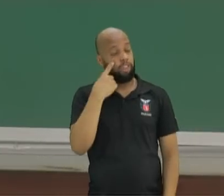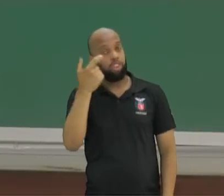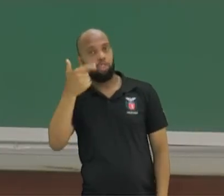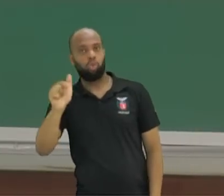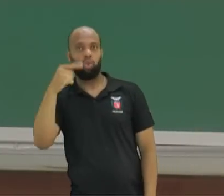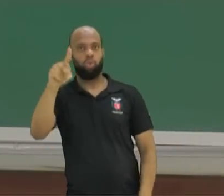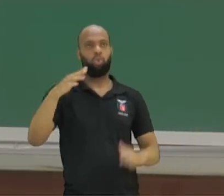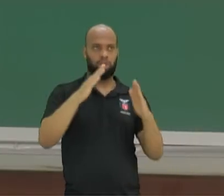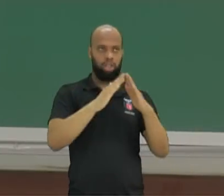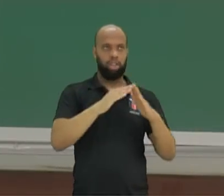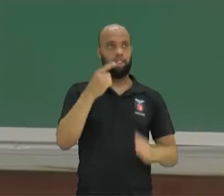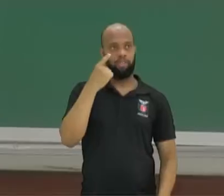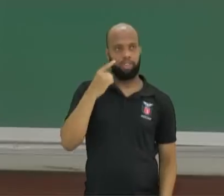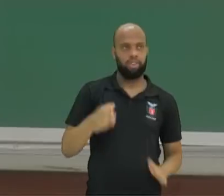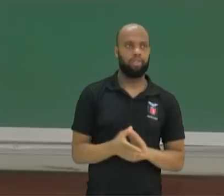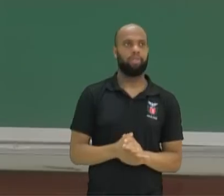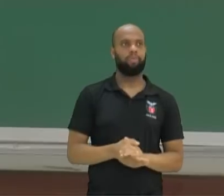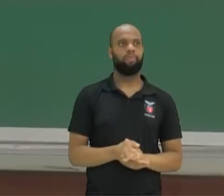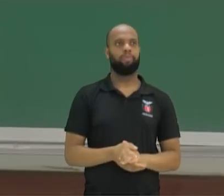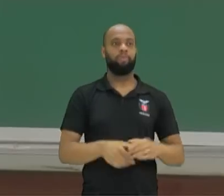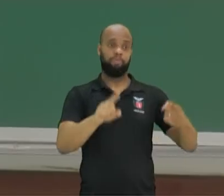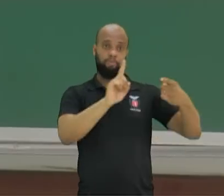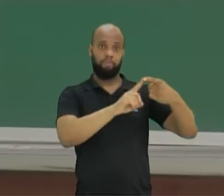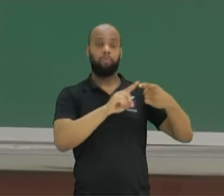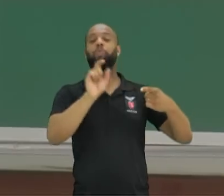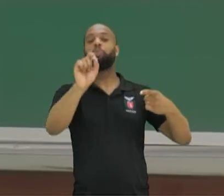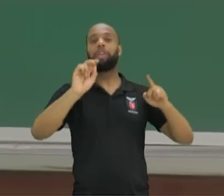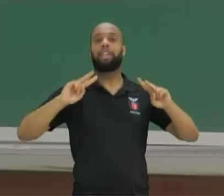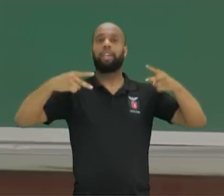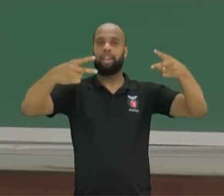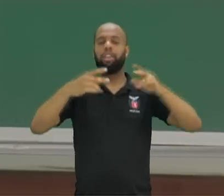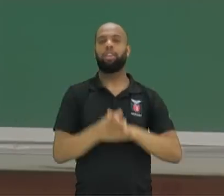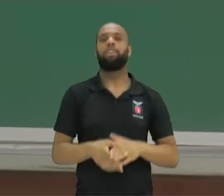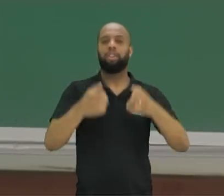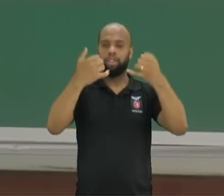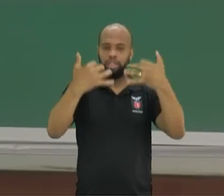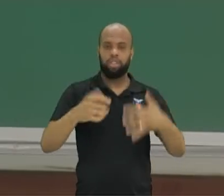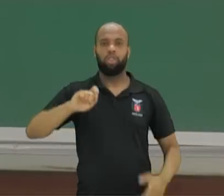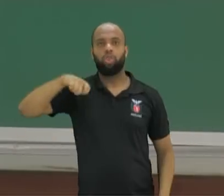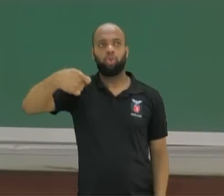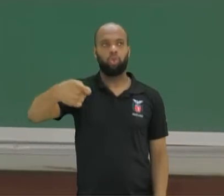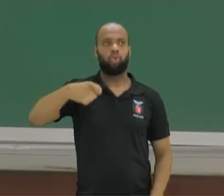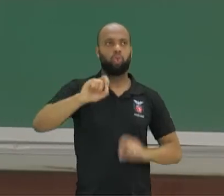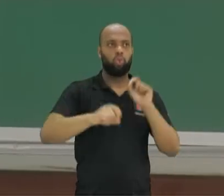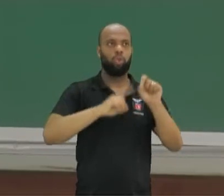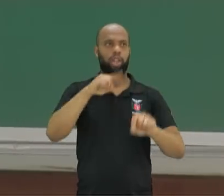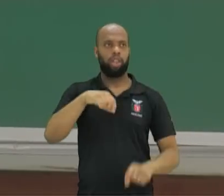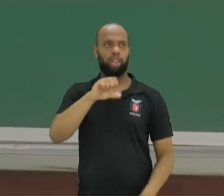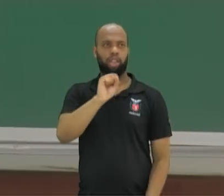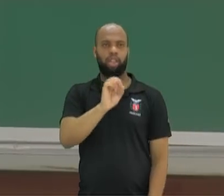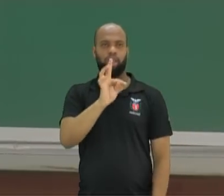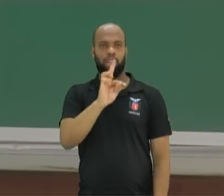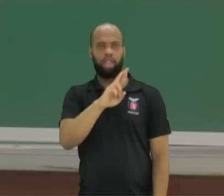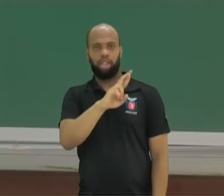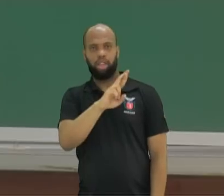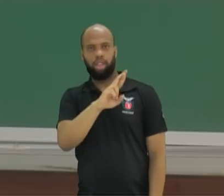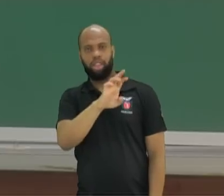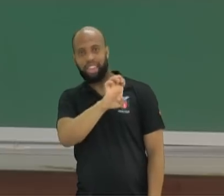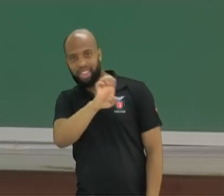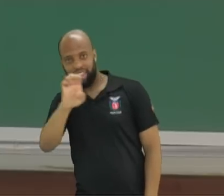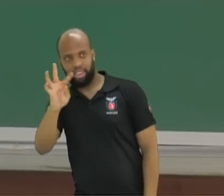aí na casa de vocês. Então, o primeiro fala do street popping e nesse primeiro